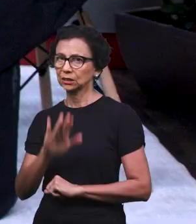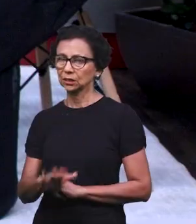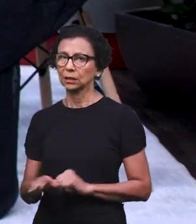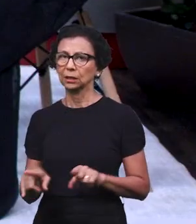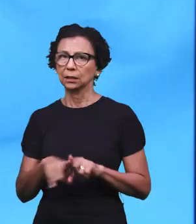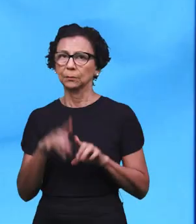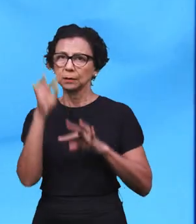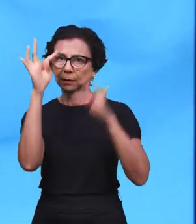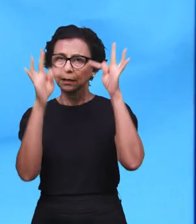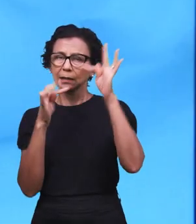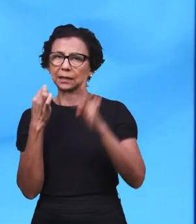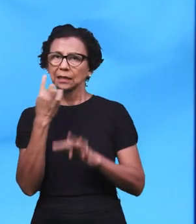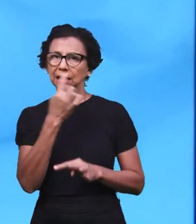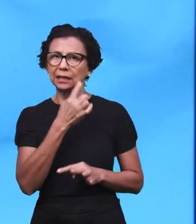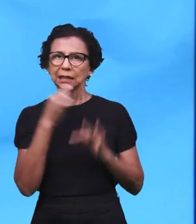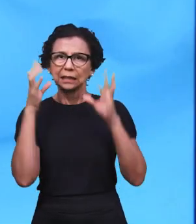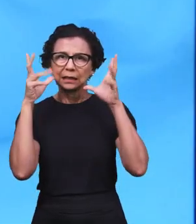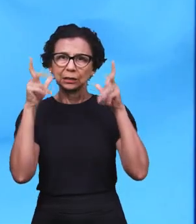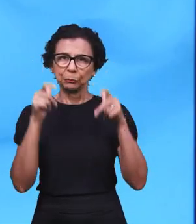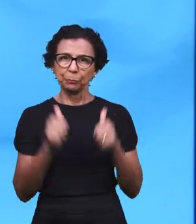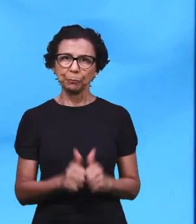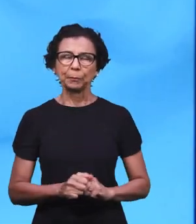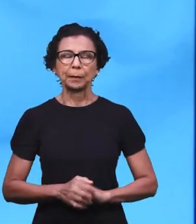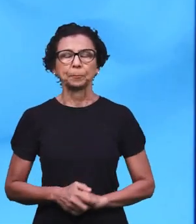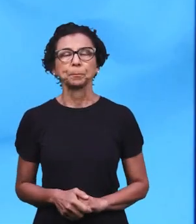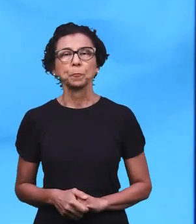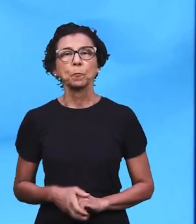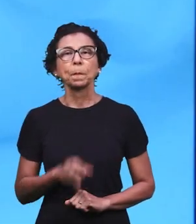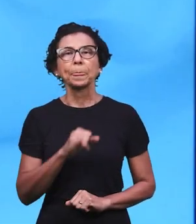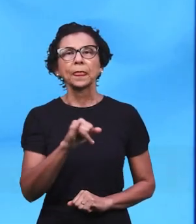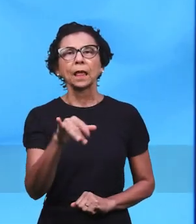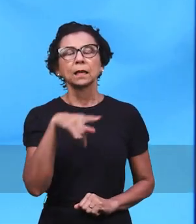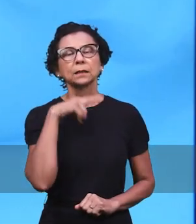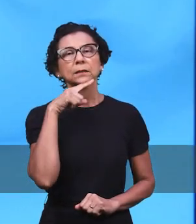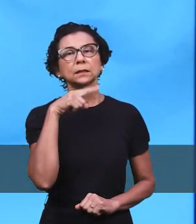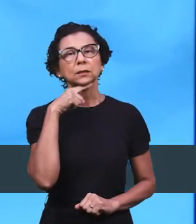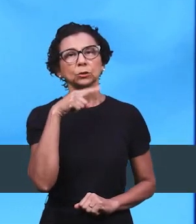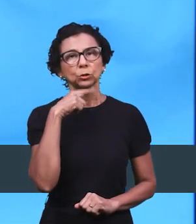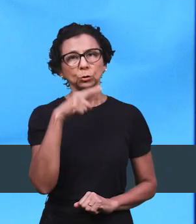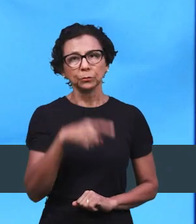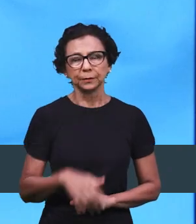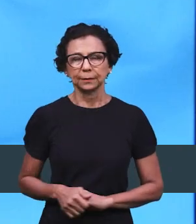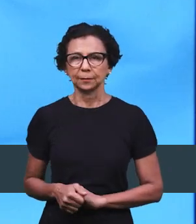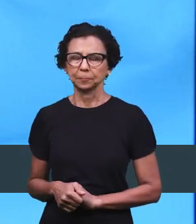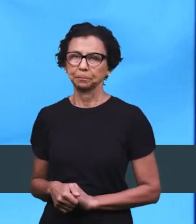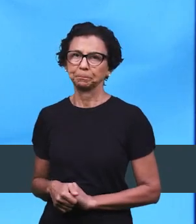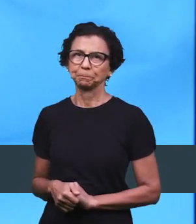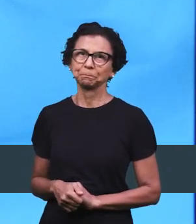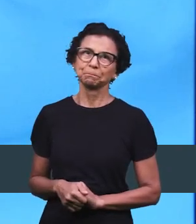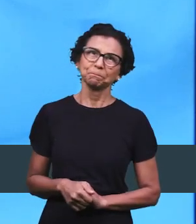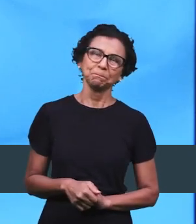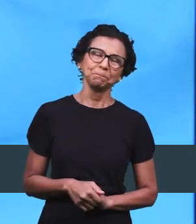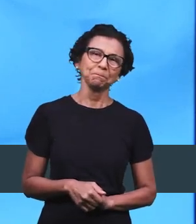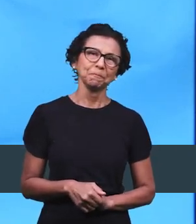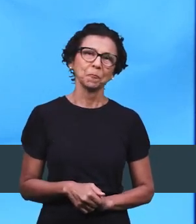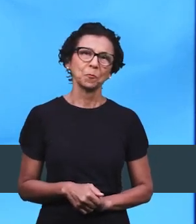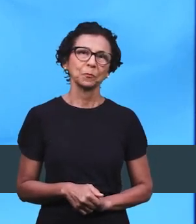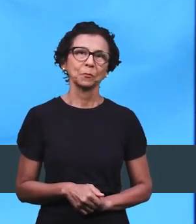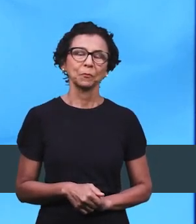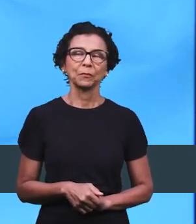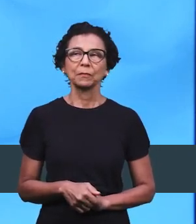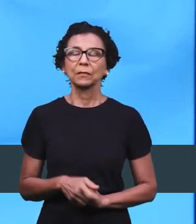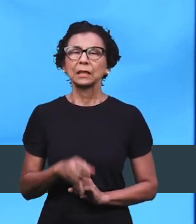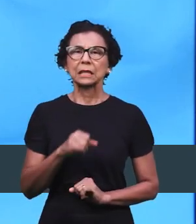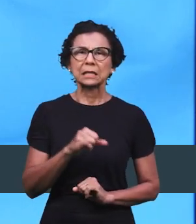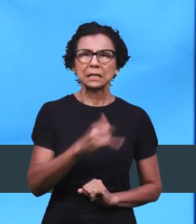Se ficou alguma dúvida, né, nos nossos ouvintes, telespectadores, aqueles que estão assistindo o programa, se eles quiserem falar com